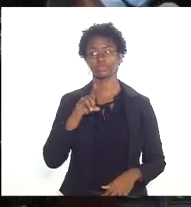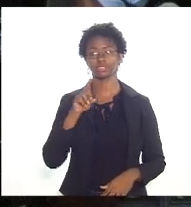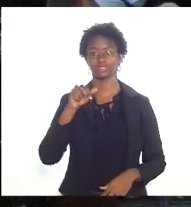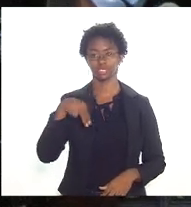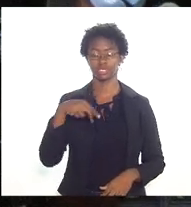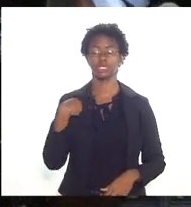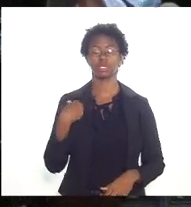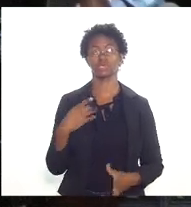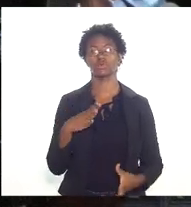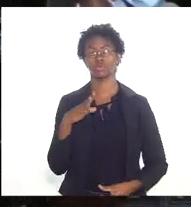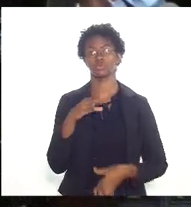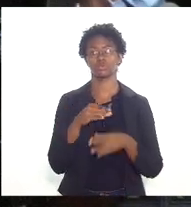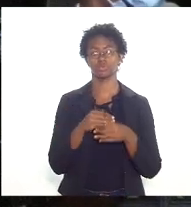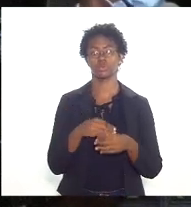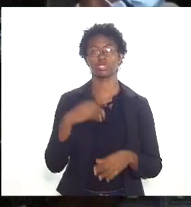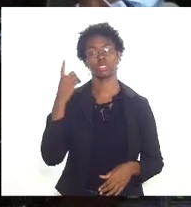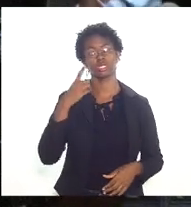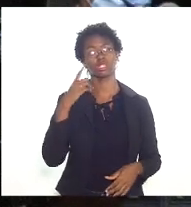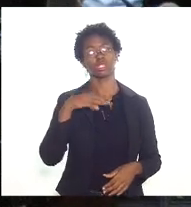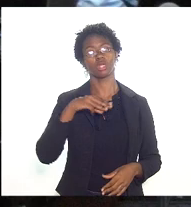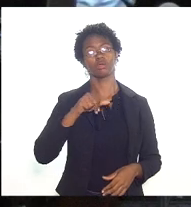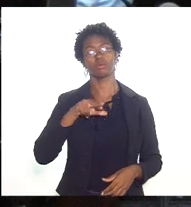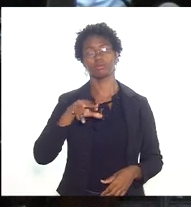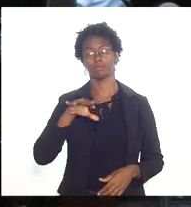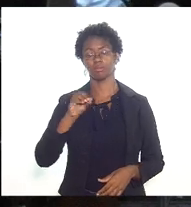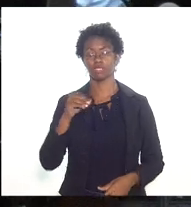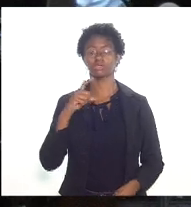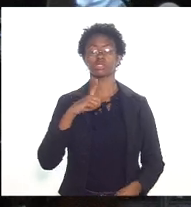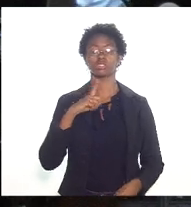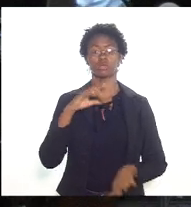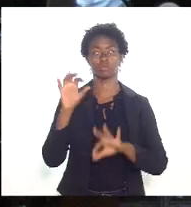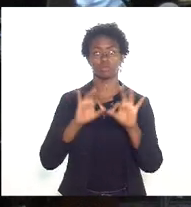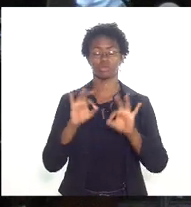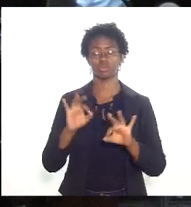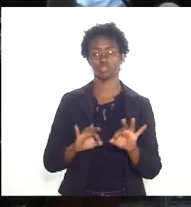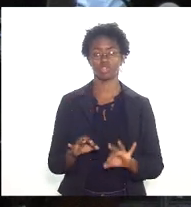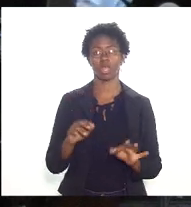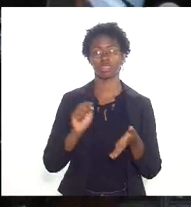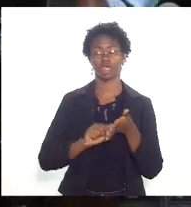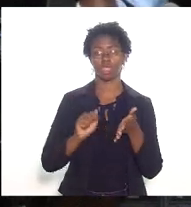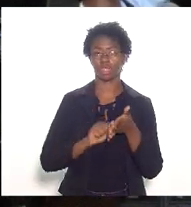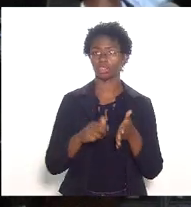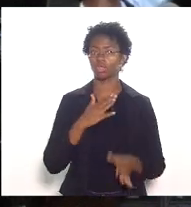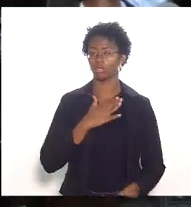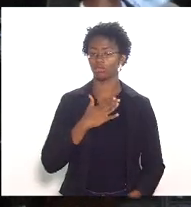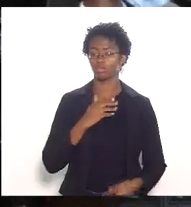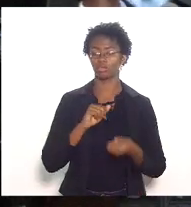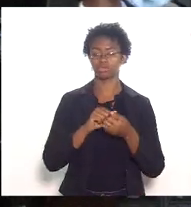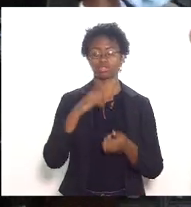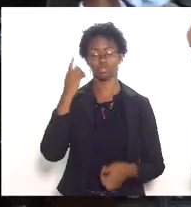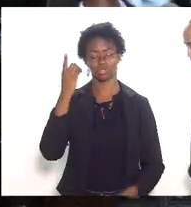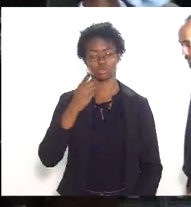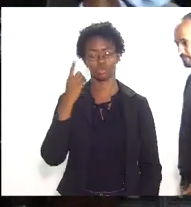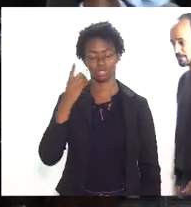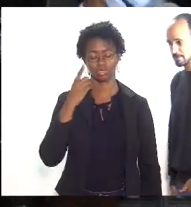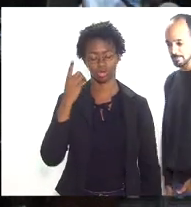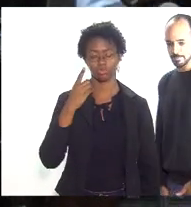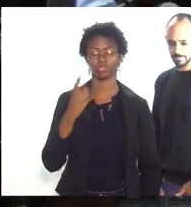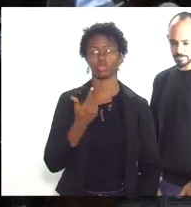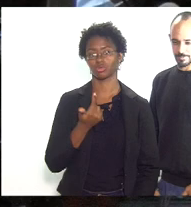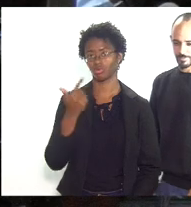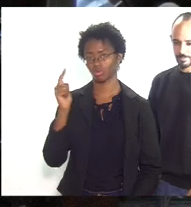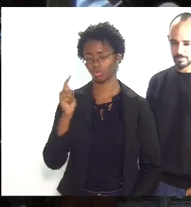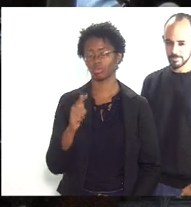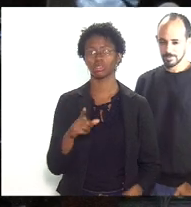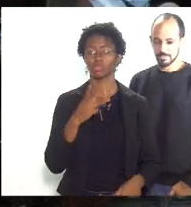Márcio nós temos um projeto de minha autoria do deputado Jair Bittencourt que